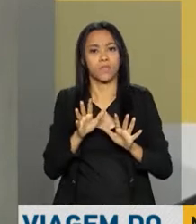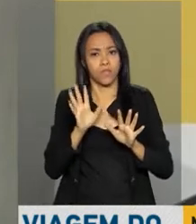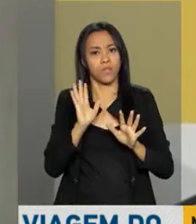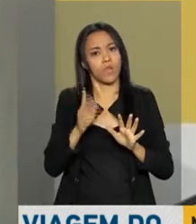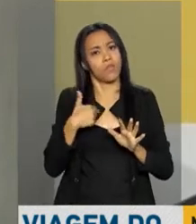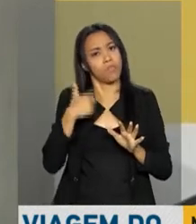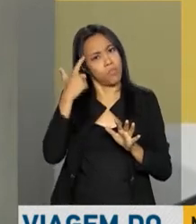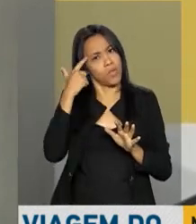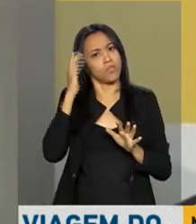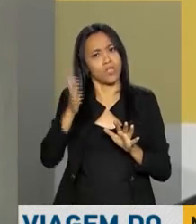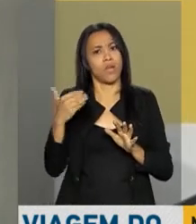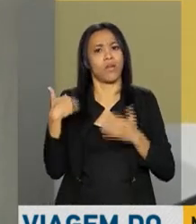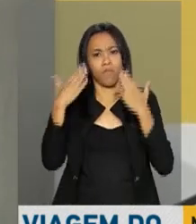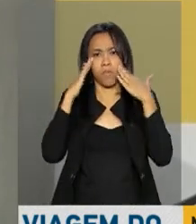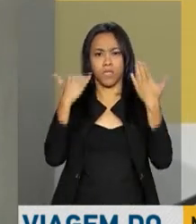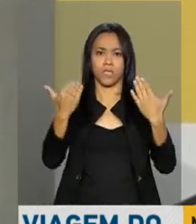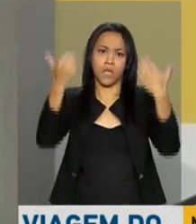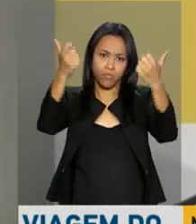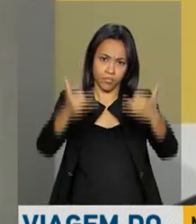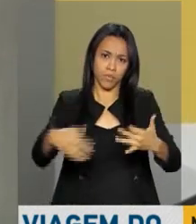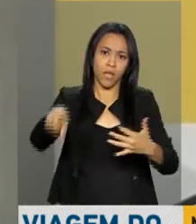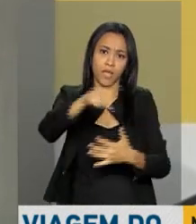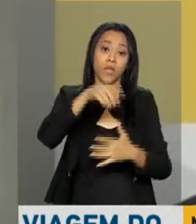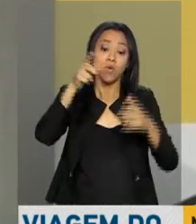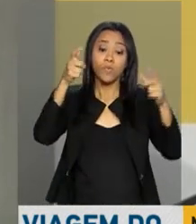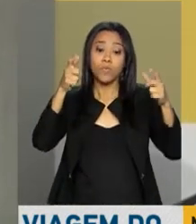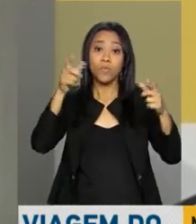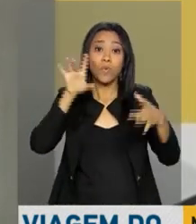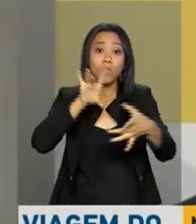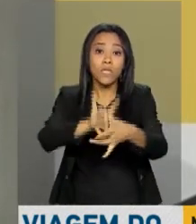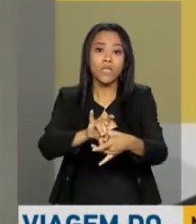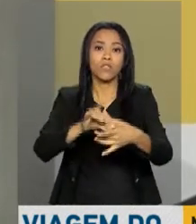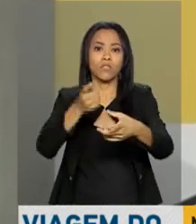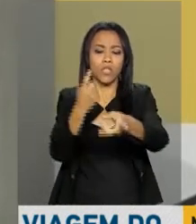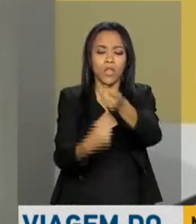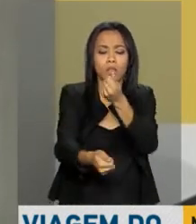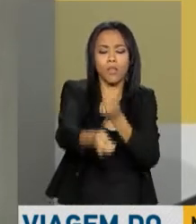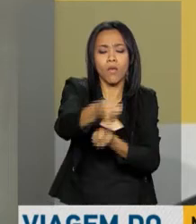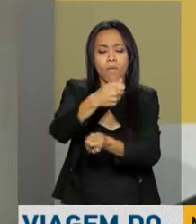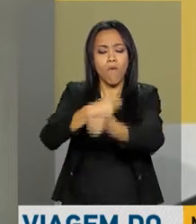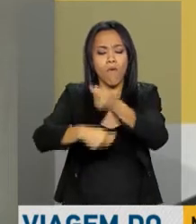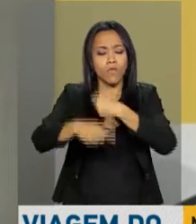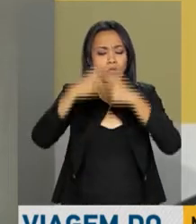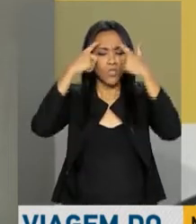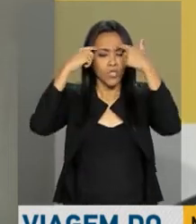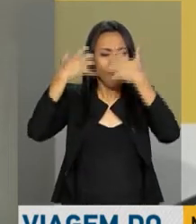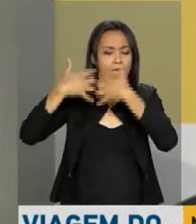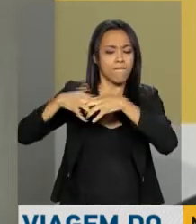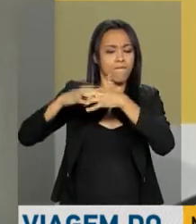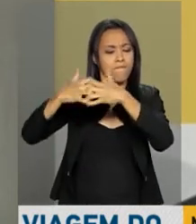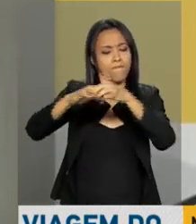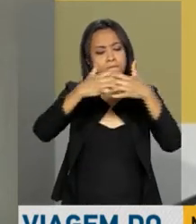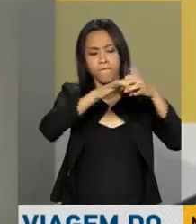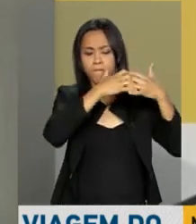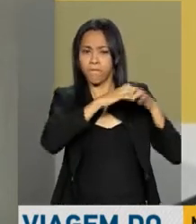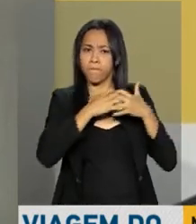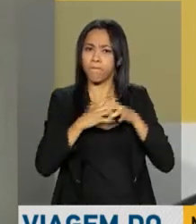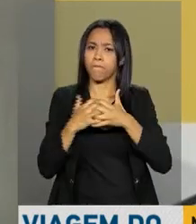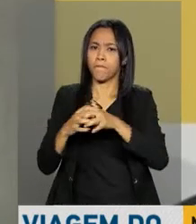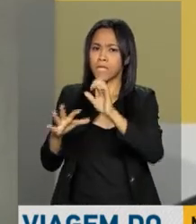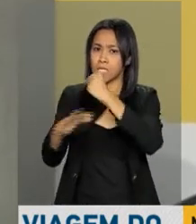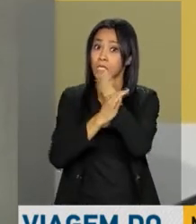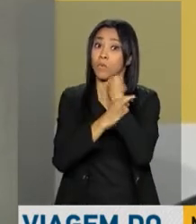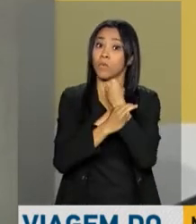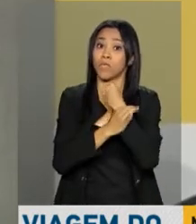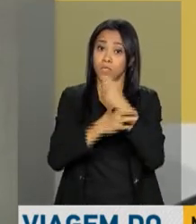como tensa foi demonstrado um ambiente de negócios de maior racionalidade e maior segurança